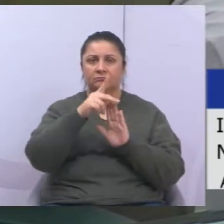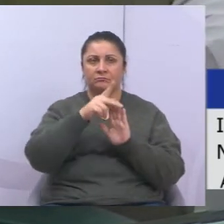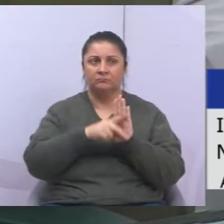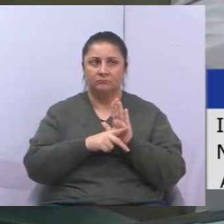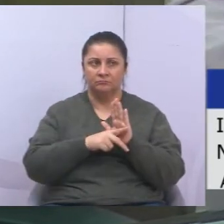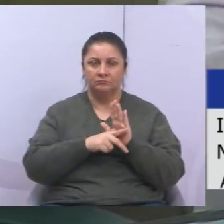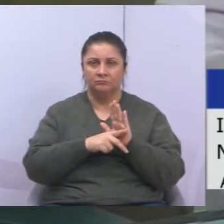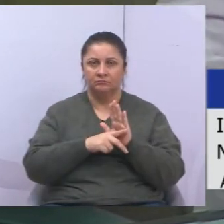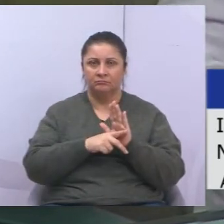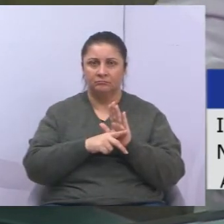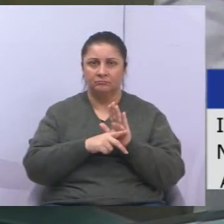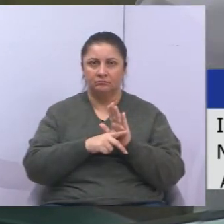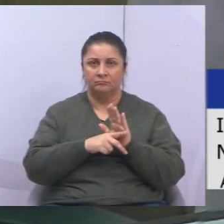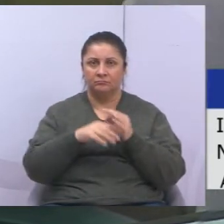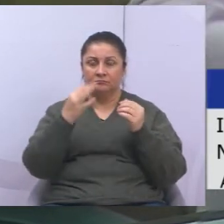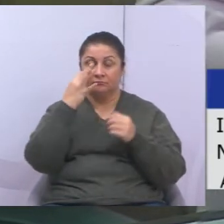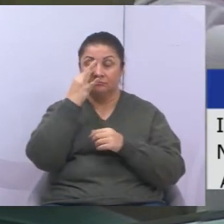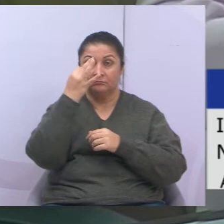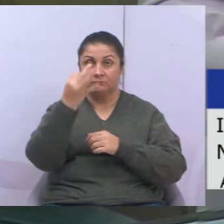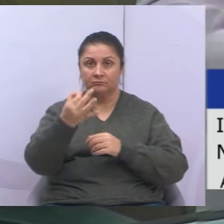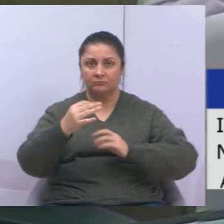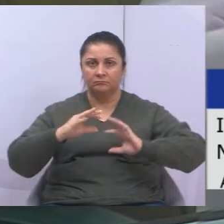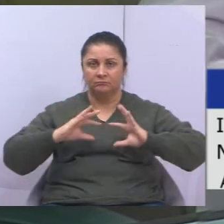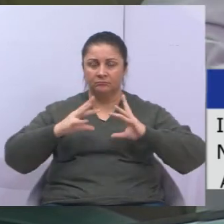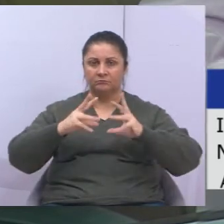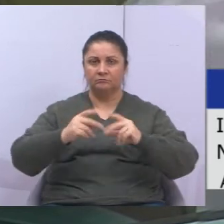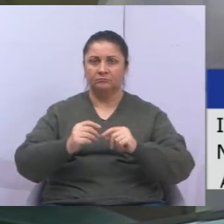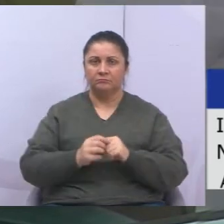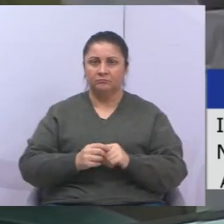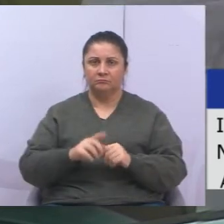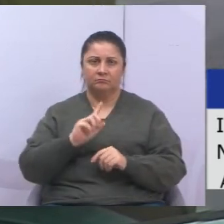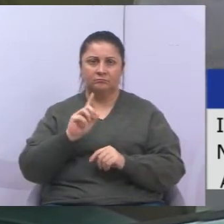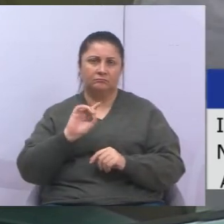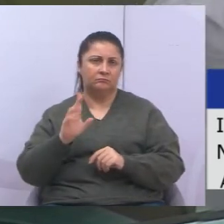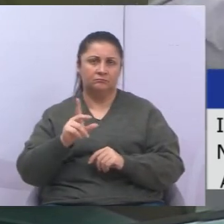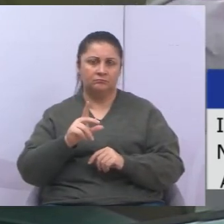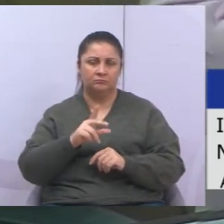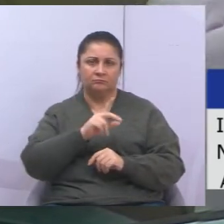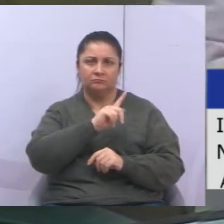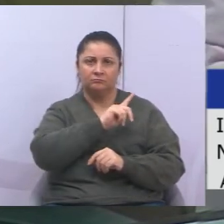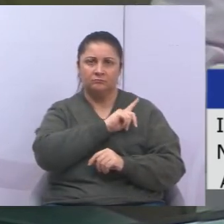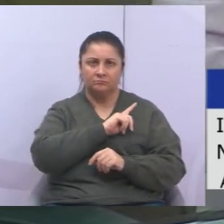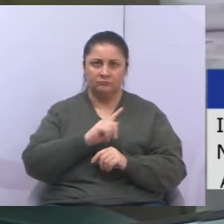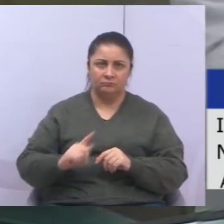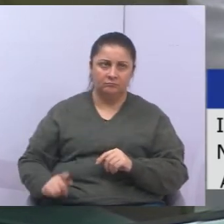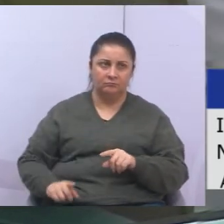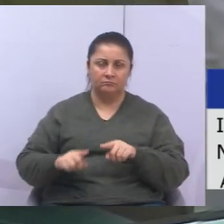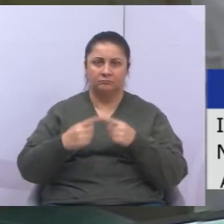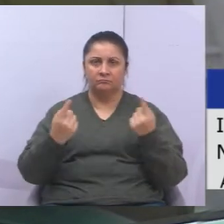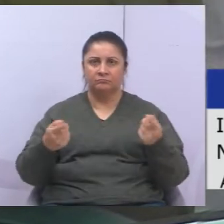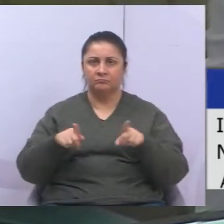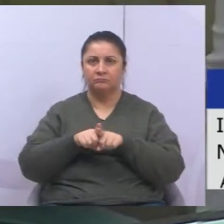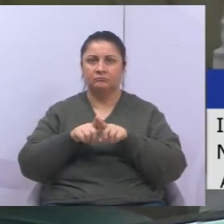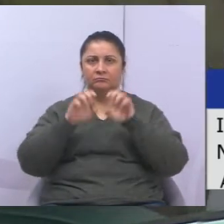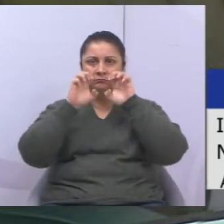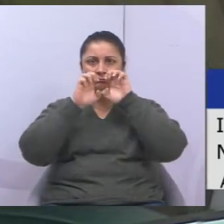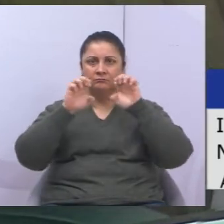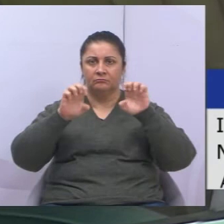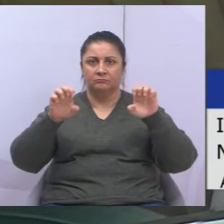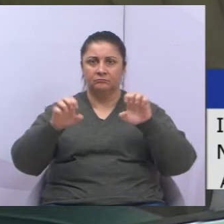para abrir os olhos de todos, não só do poder público, como também da parte de evangelização.